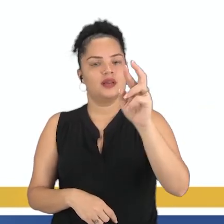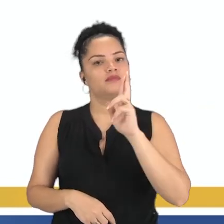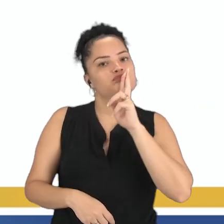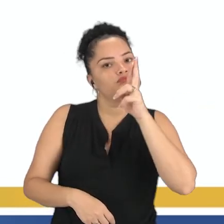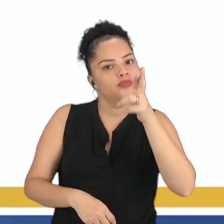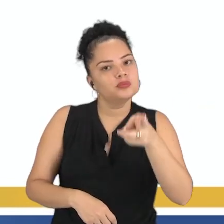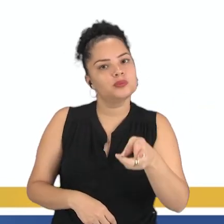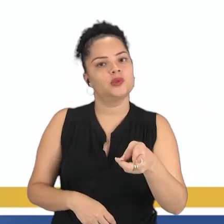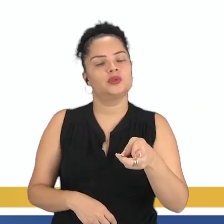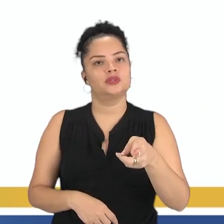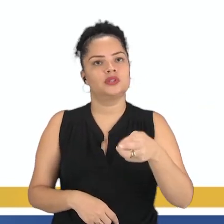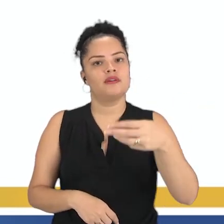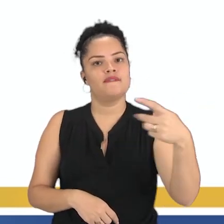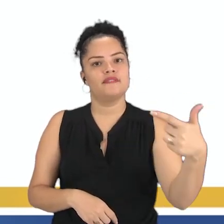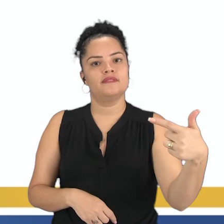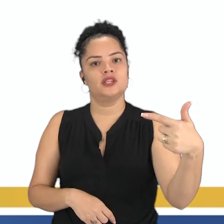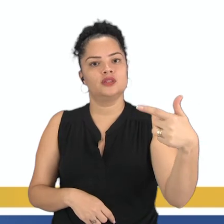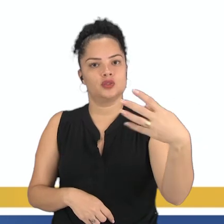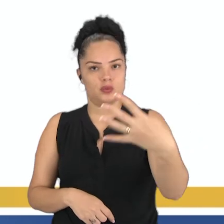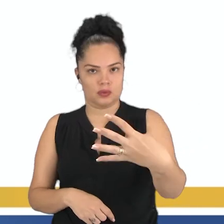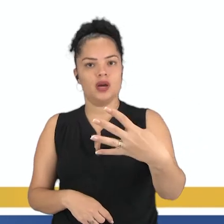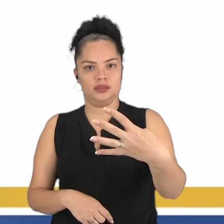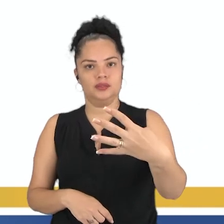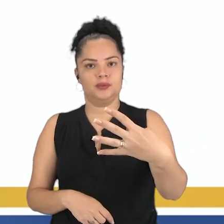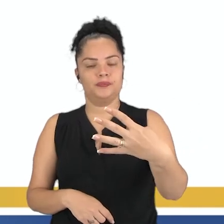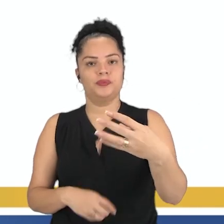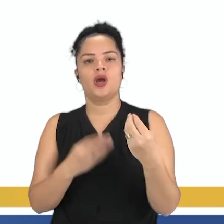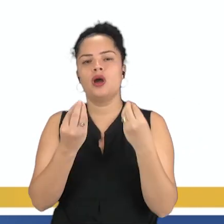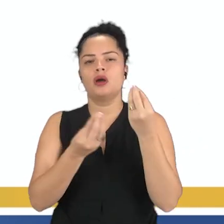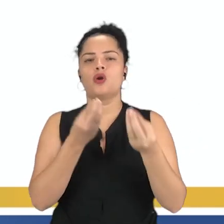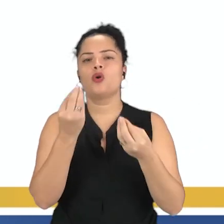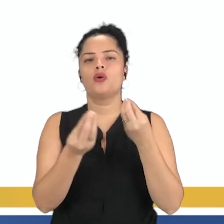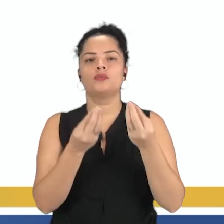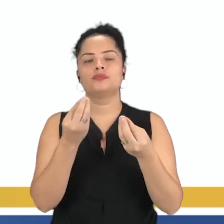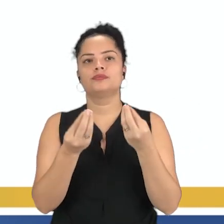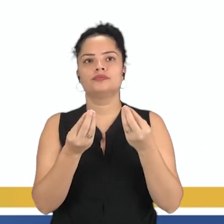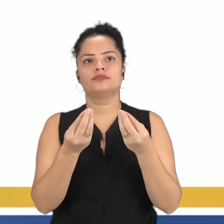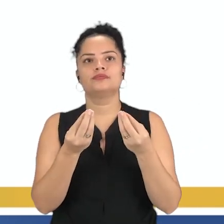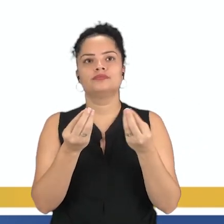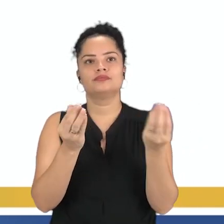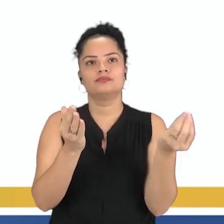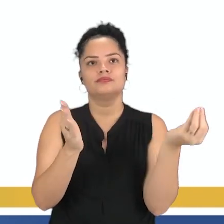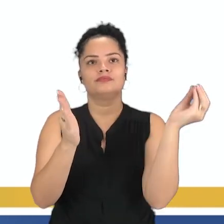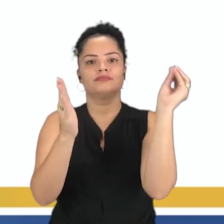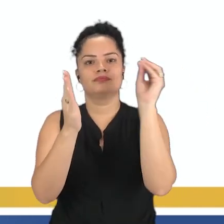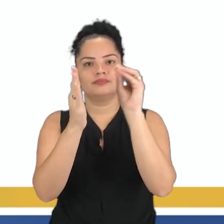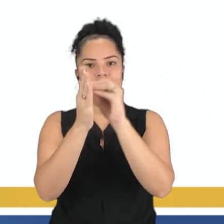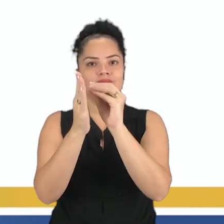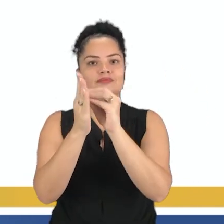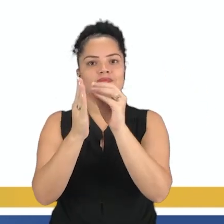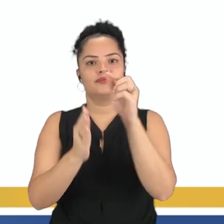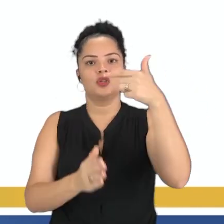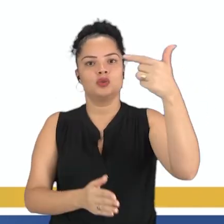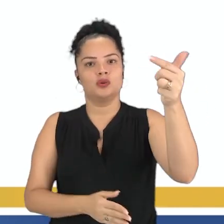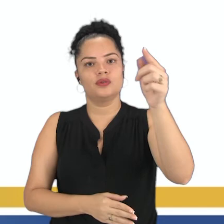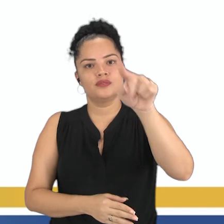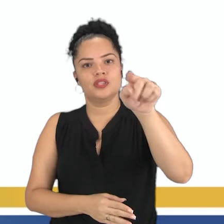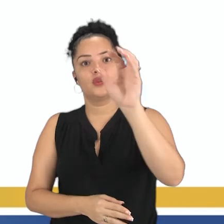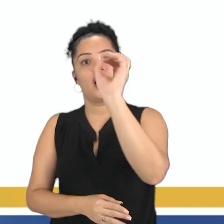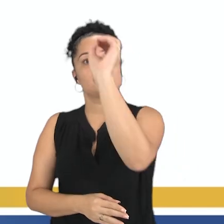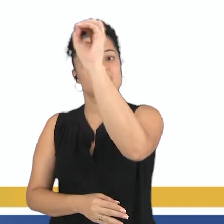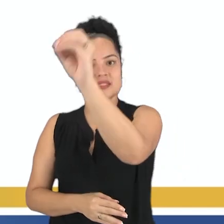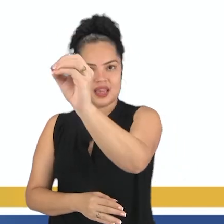24. Então vamos lá, sobrou 24, 24 não dá para 60, o que eu faço? Acrescento uma vírgula e aqui surge um